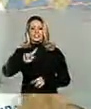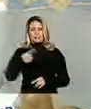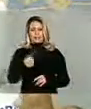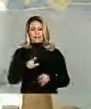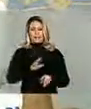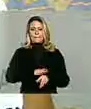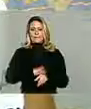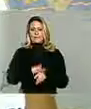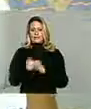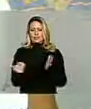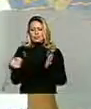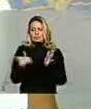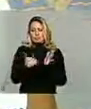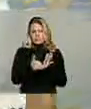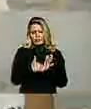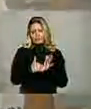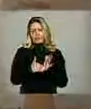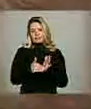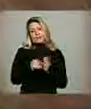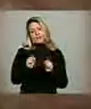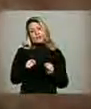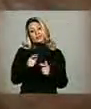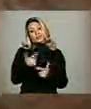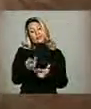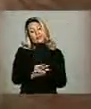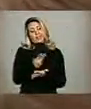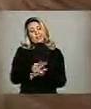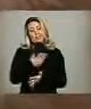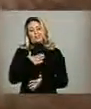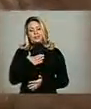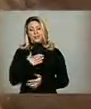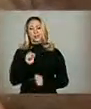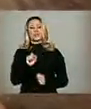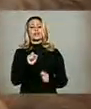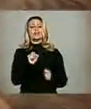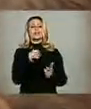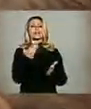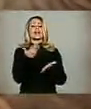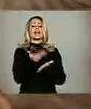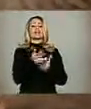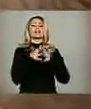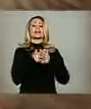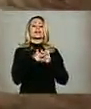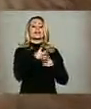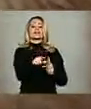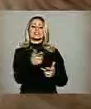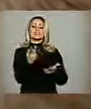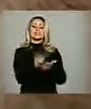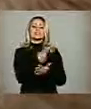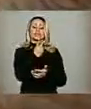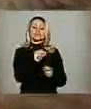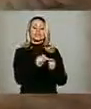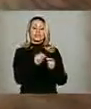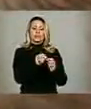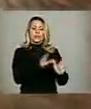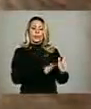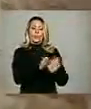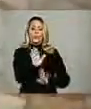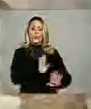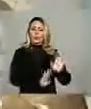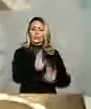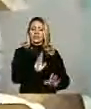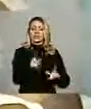peguei mais pelo final, né? Talvez seja o erro. O que te impediu de fazer o acompanhamento médico pré-natal?